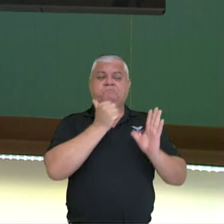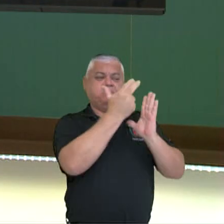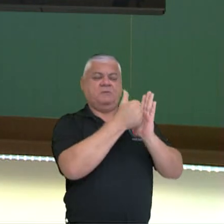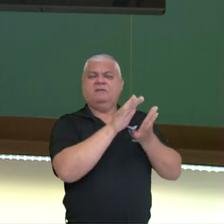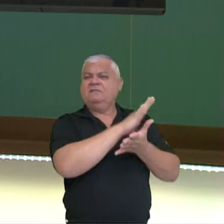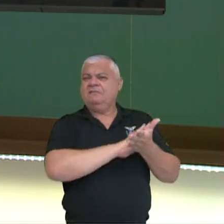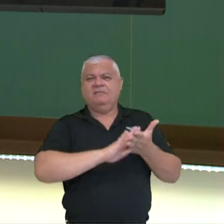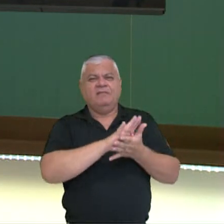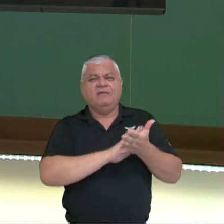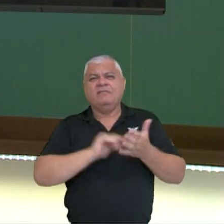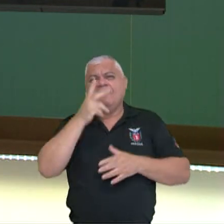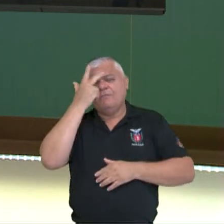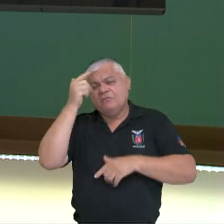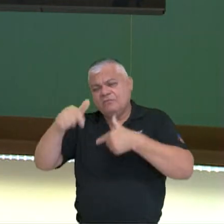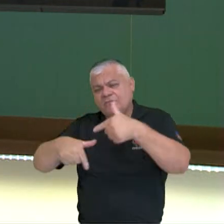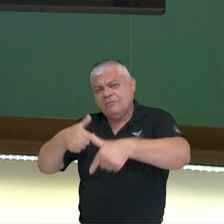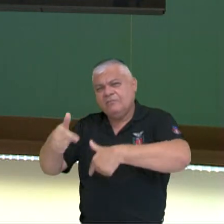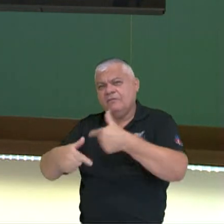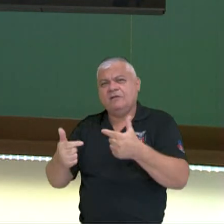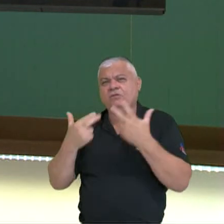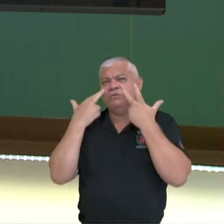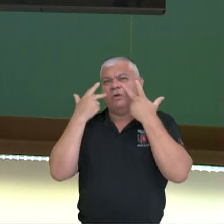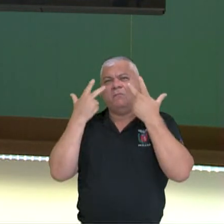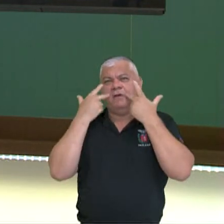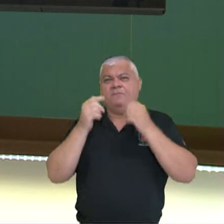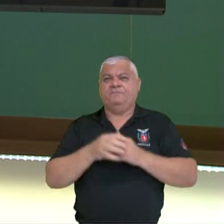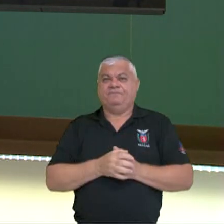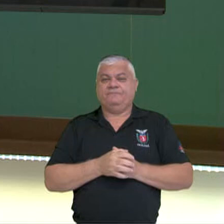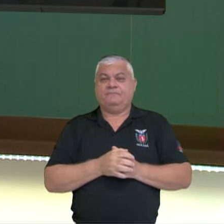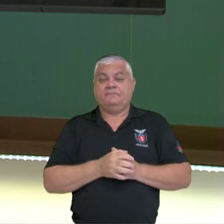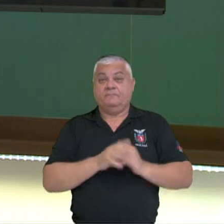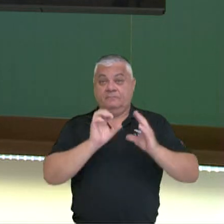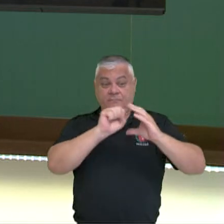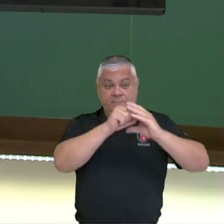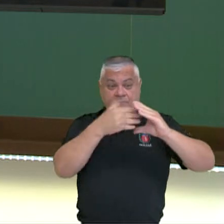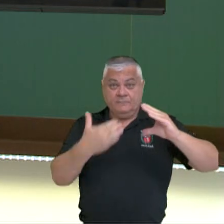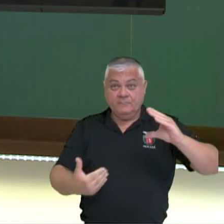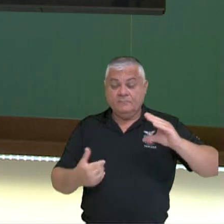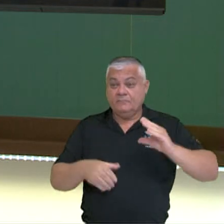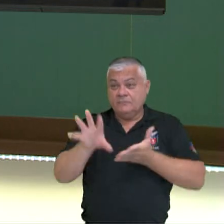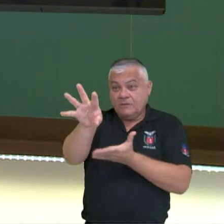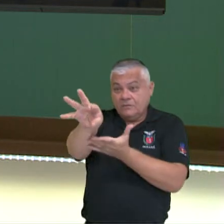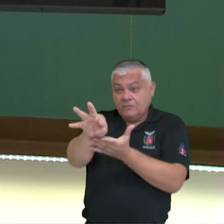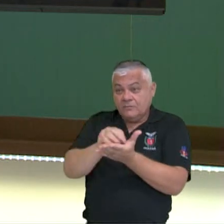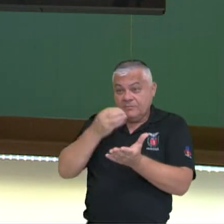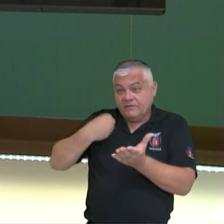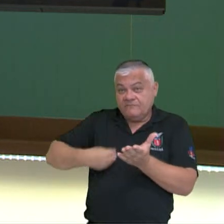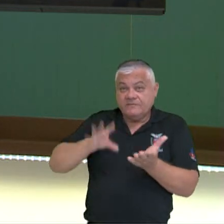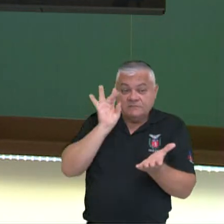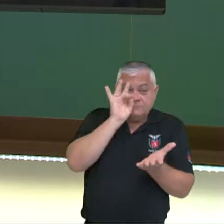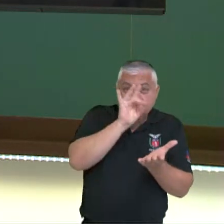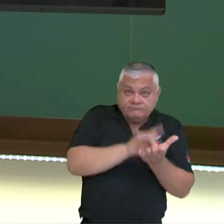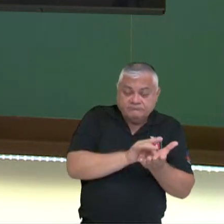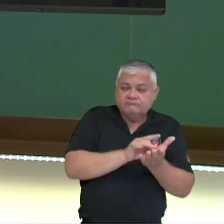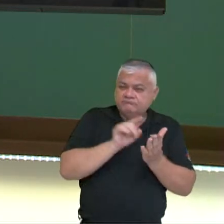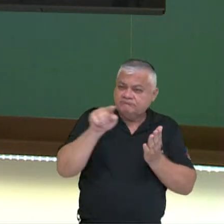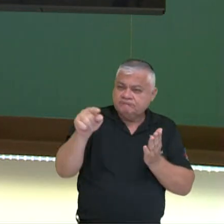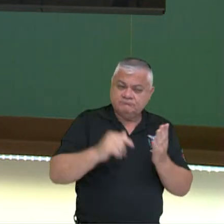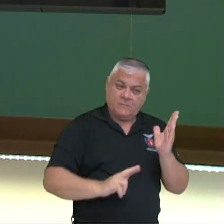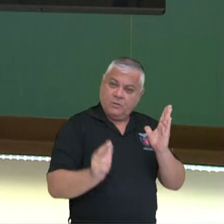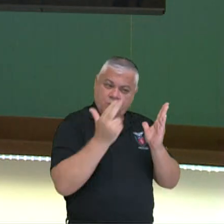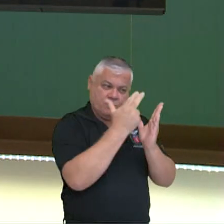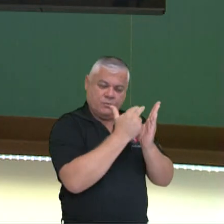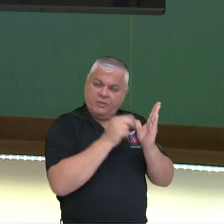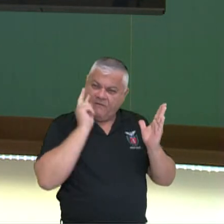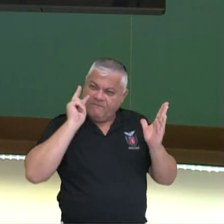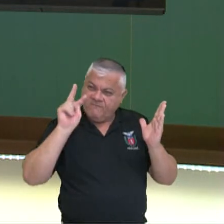outros movimentos artísticos. Características: representação da realidade com a mesma objetividade com que um cientista estuda o fenômeno